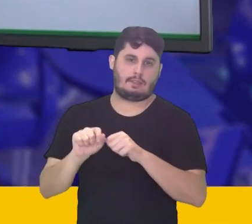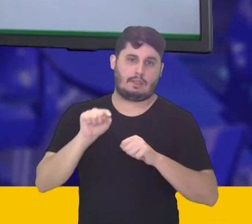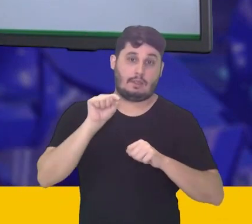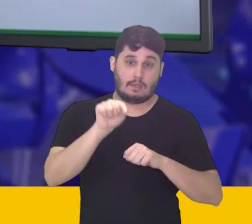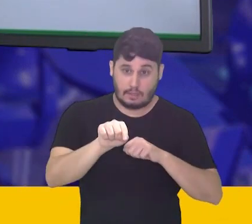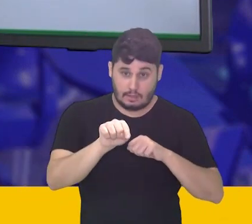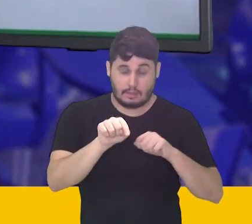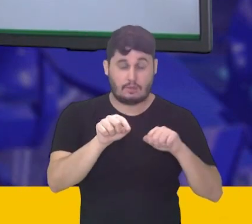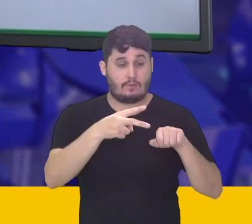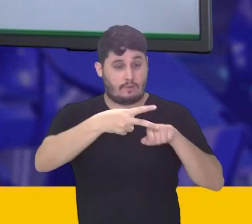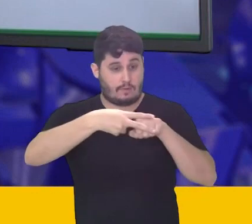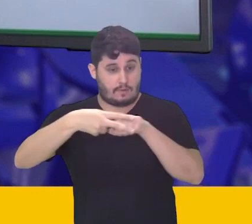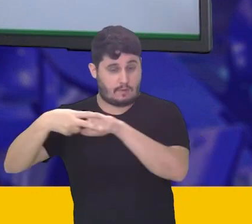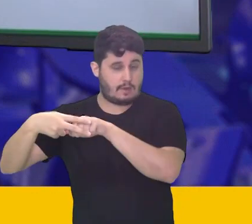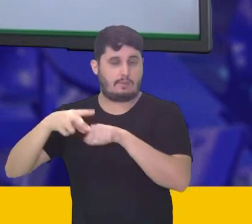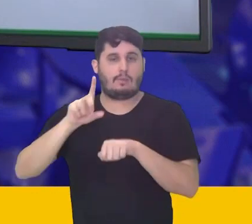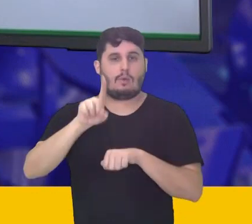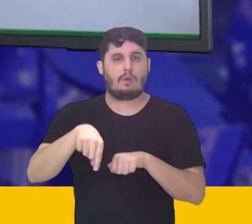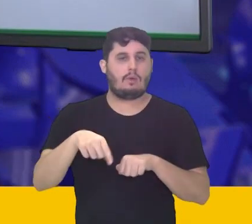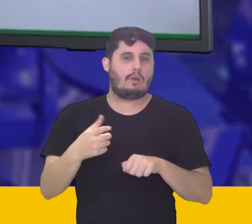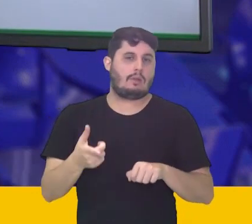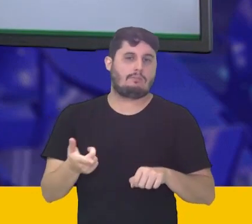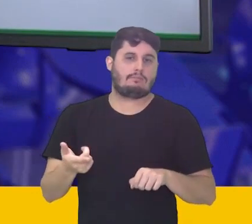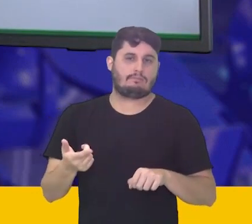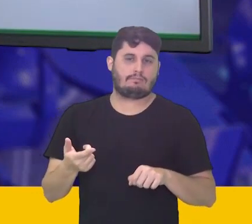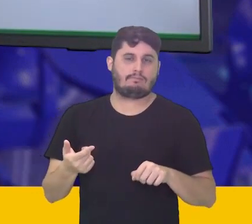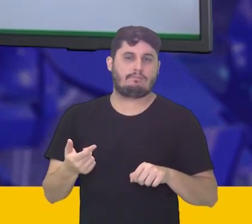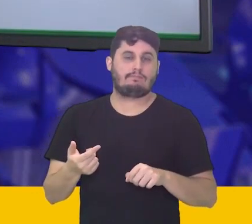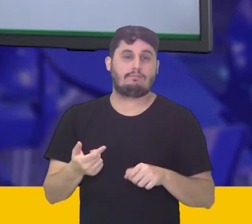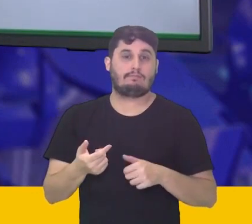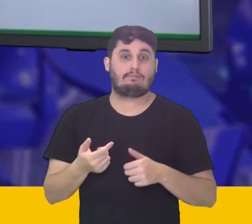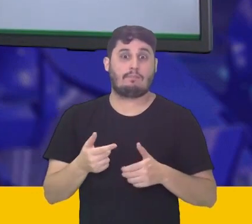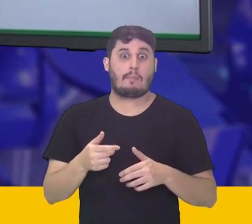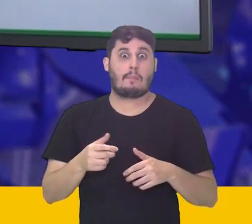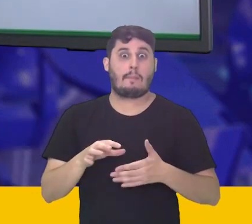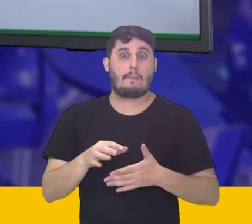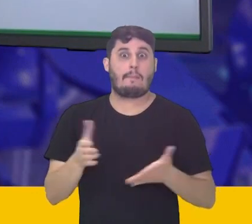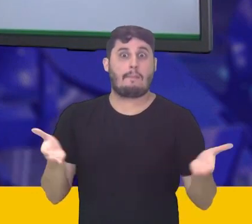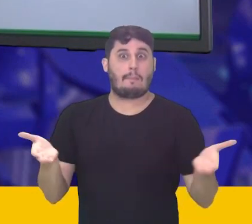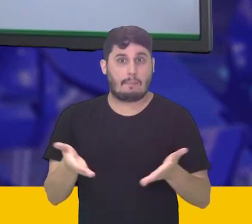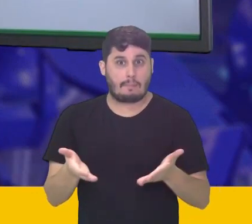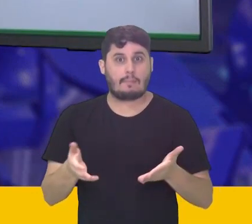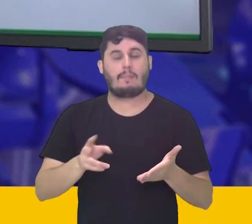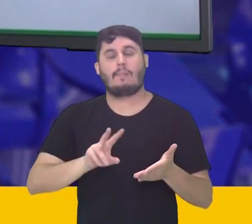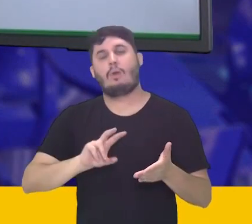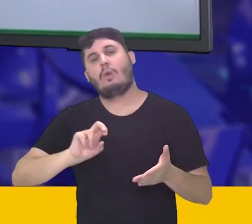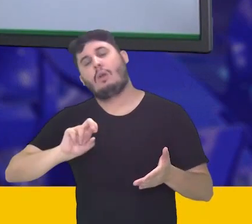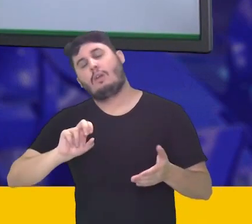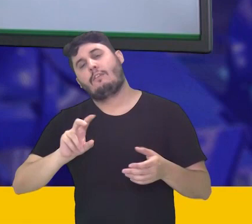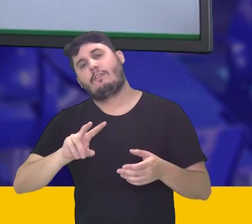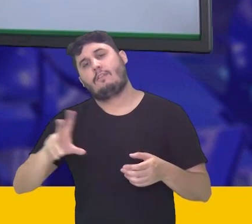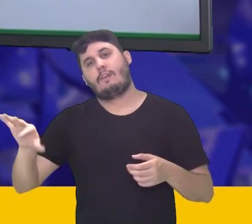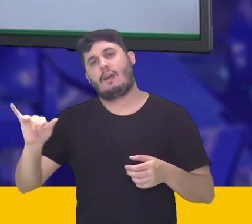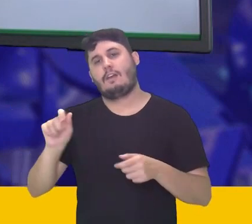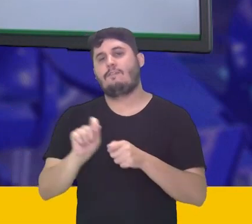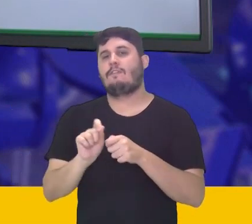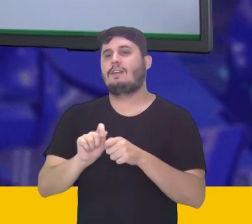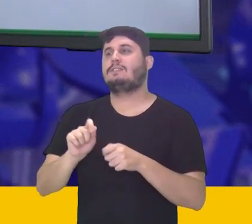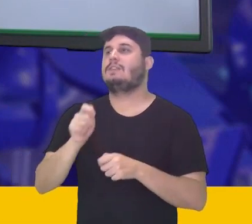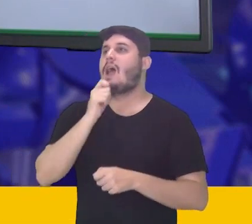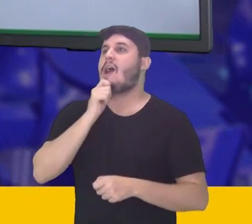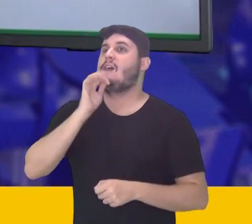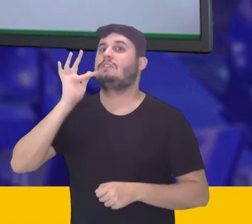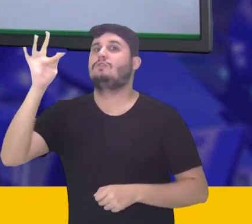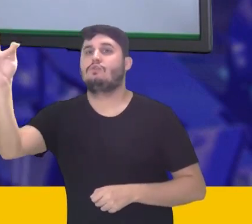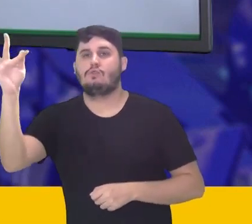o presente contínuo, né, para falar sobre coisas que ela pretende ou que irão acontecer no